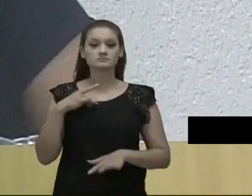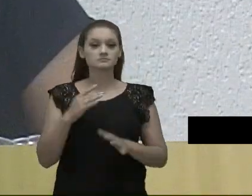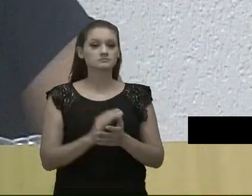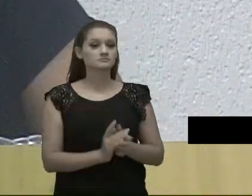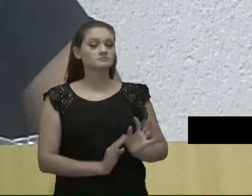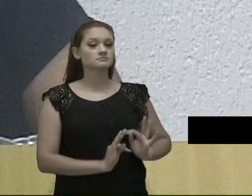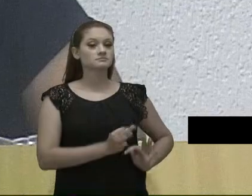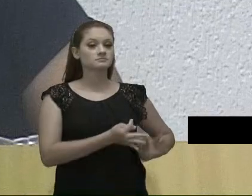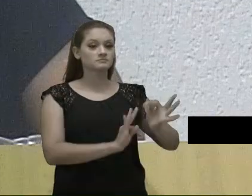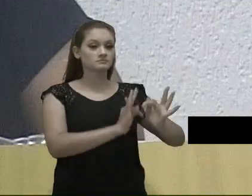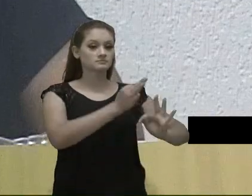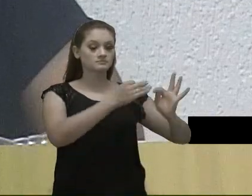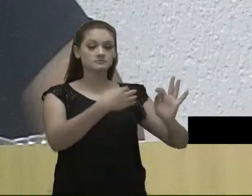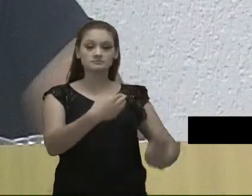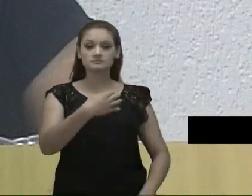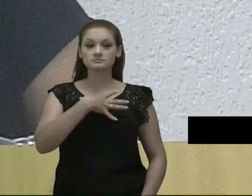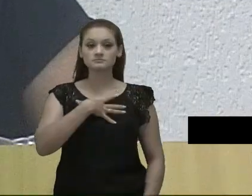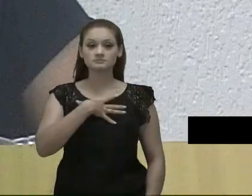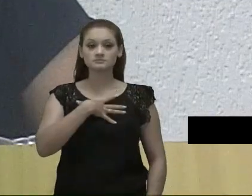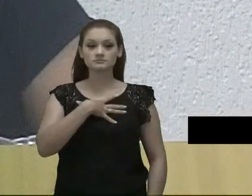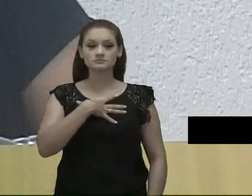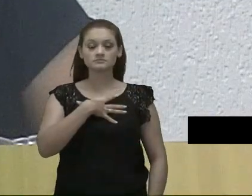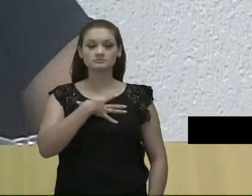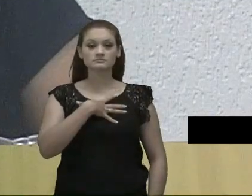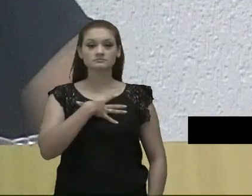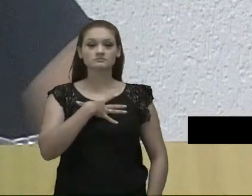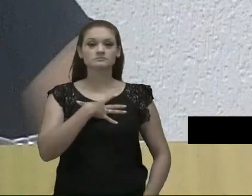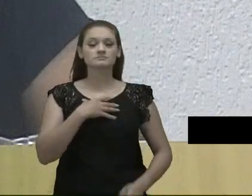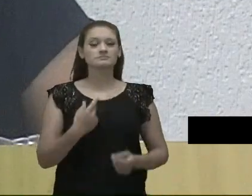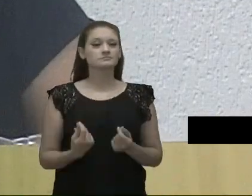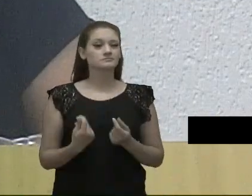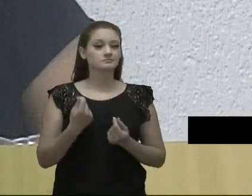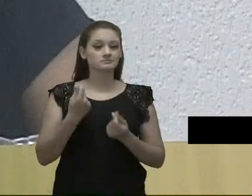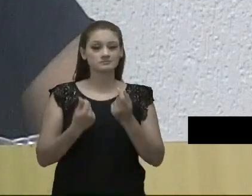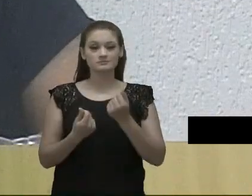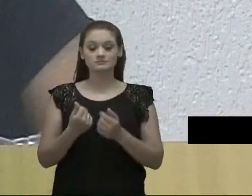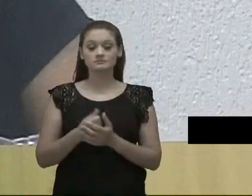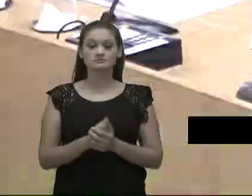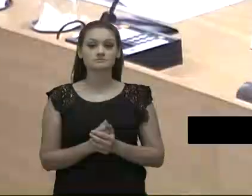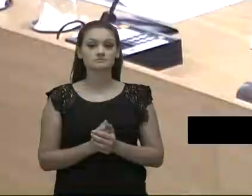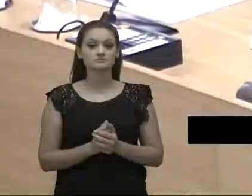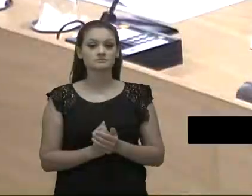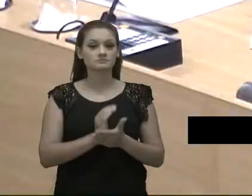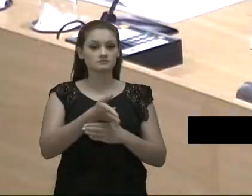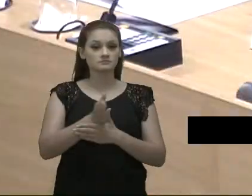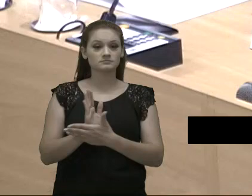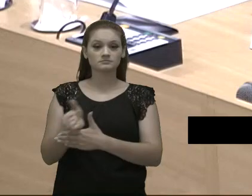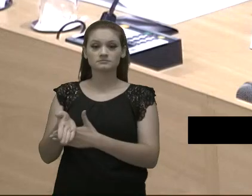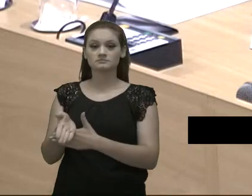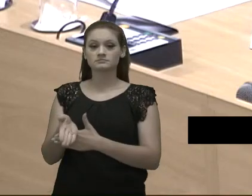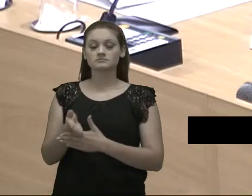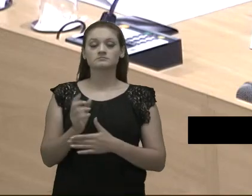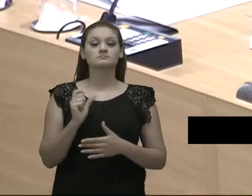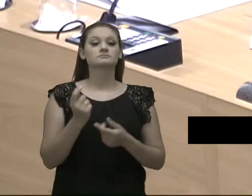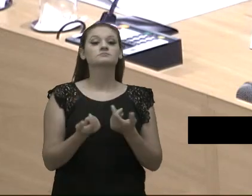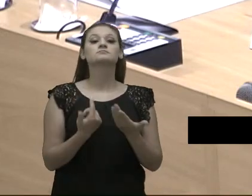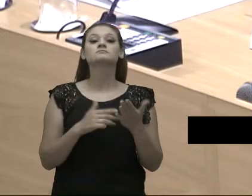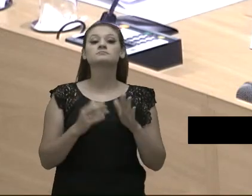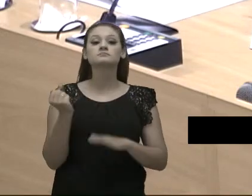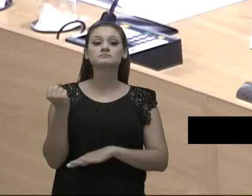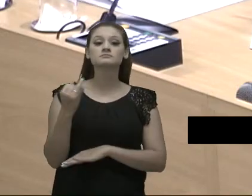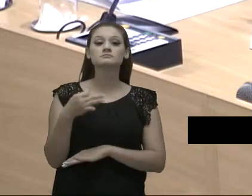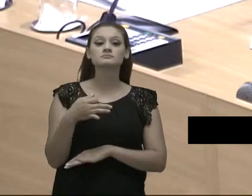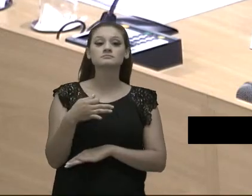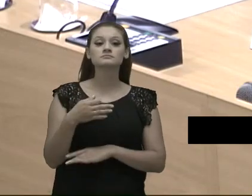Técnico de radiologia, o responsável técnico, quanto que vocês colocam dentro da unidade, cada uma das unidades?